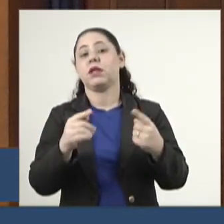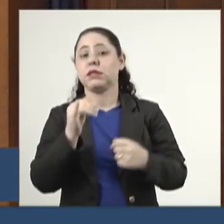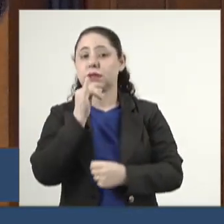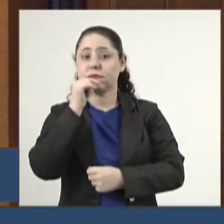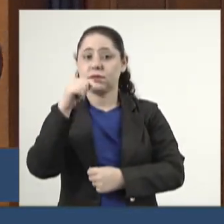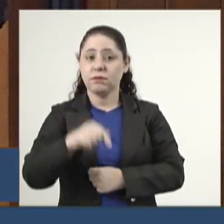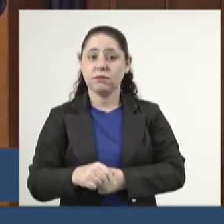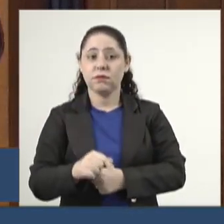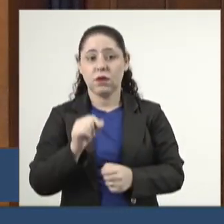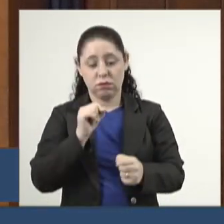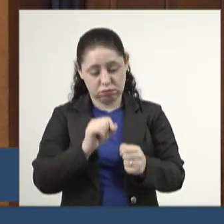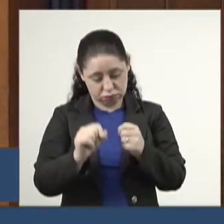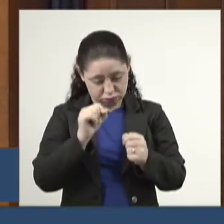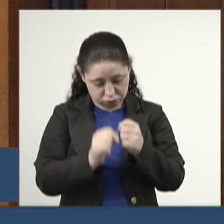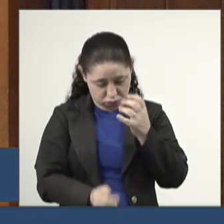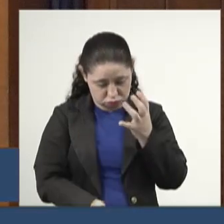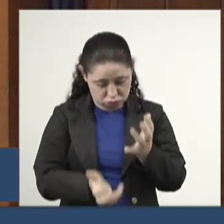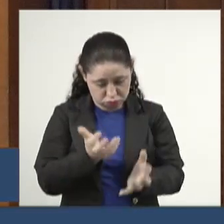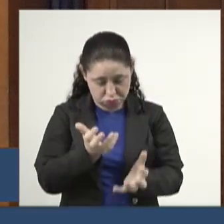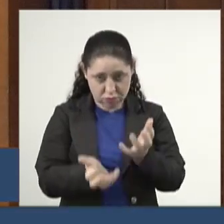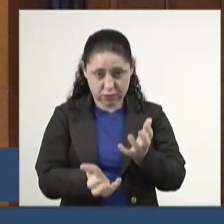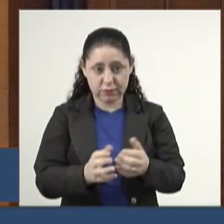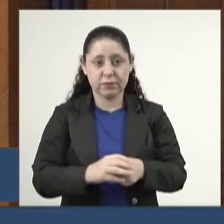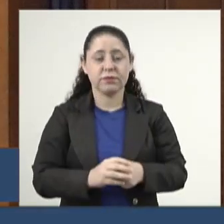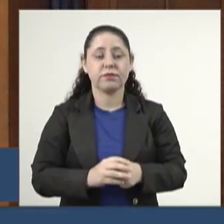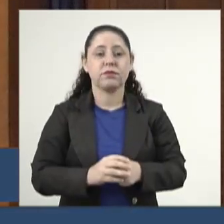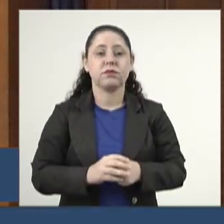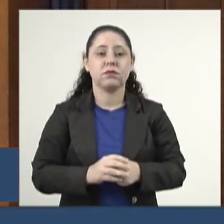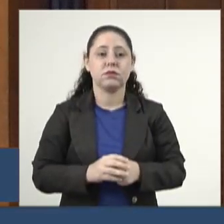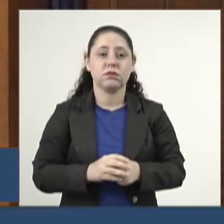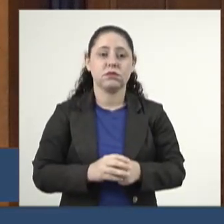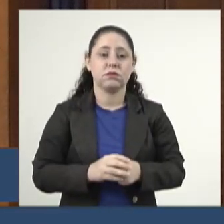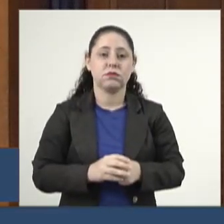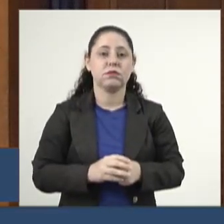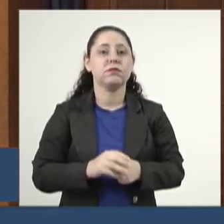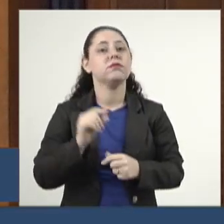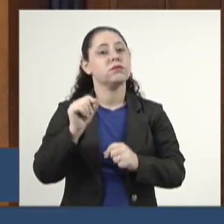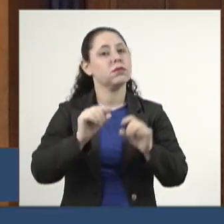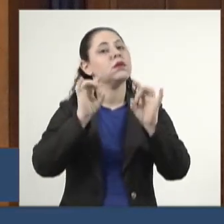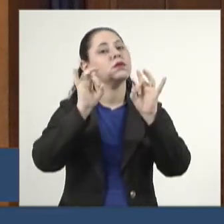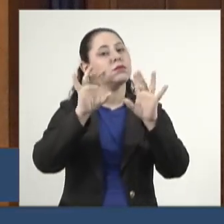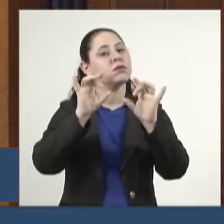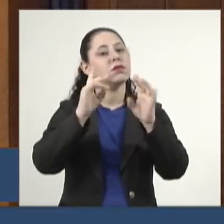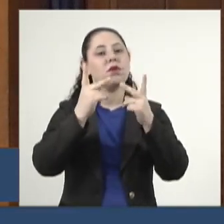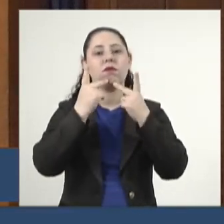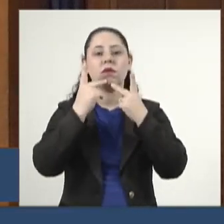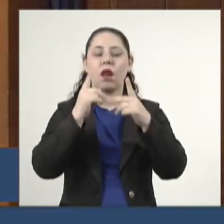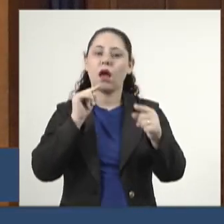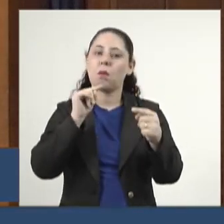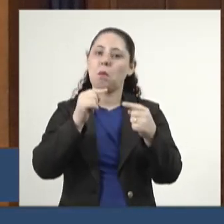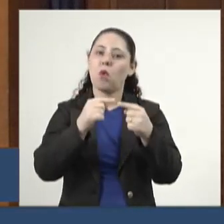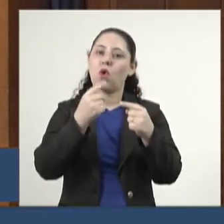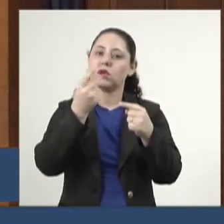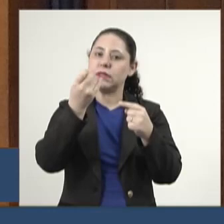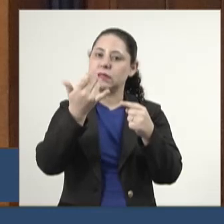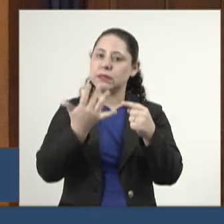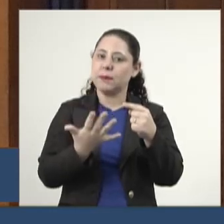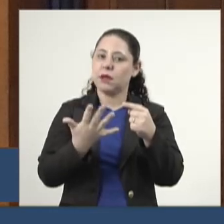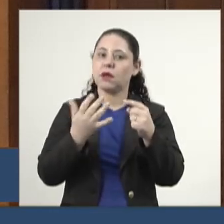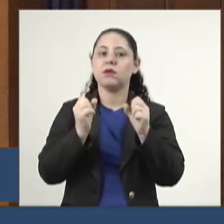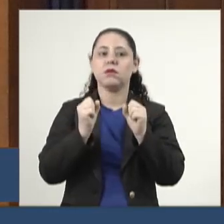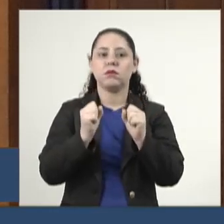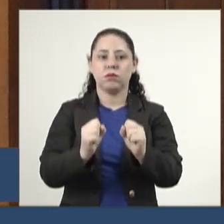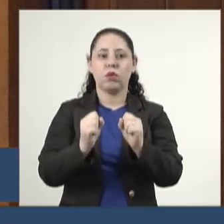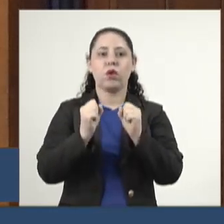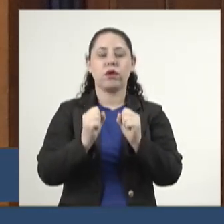aqui é o foco de incêndio, né, que os especialistas apontam que